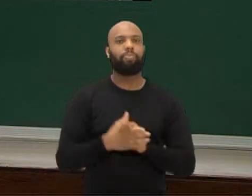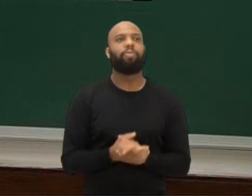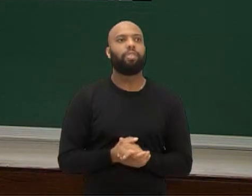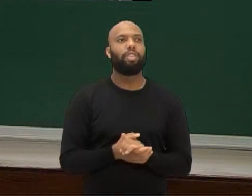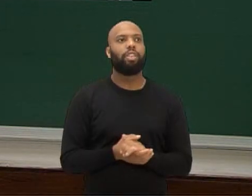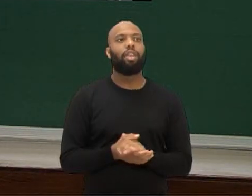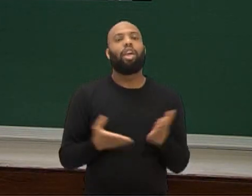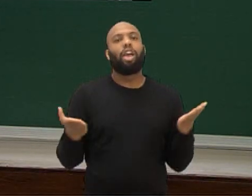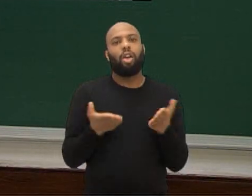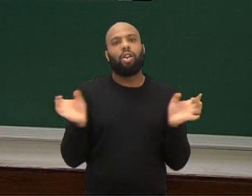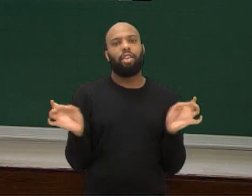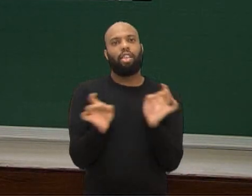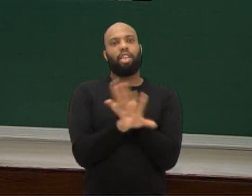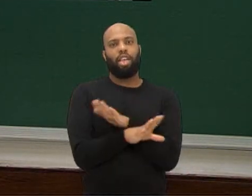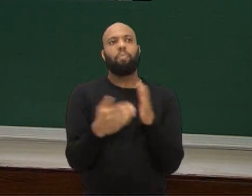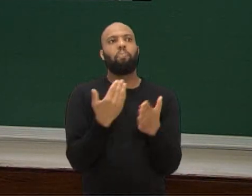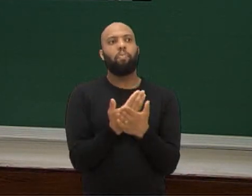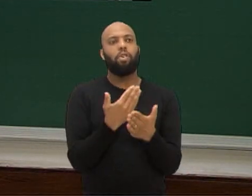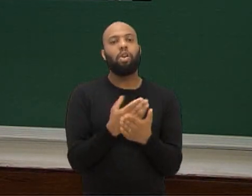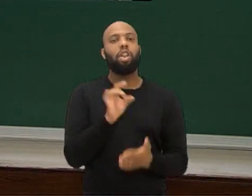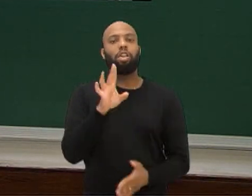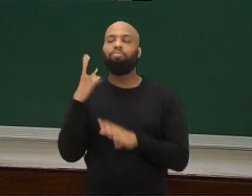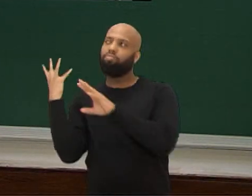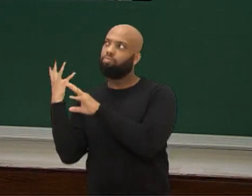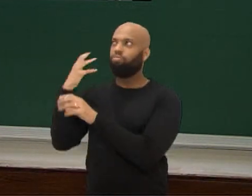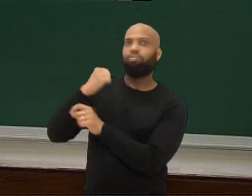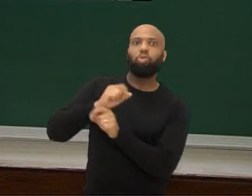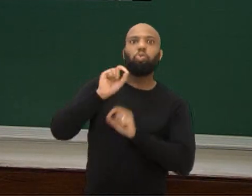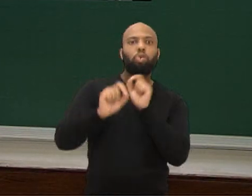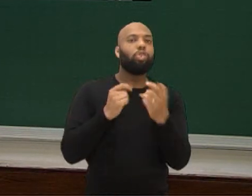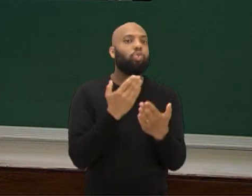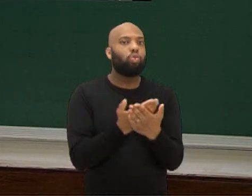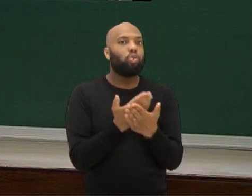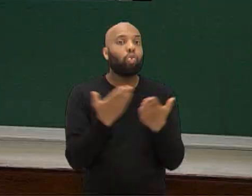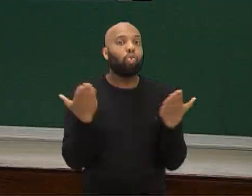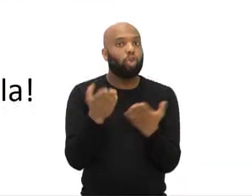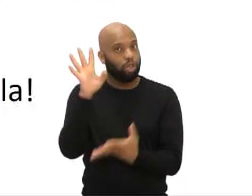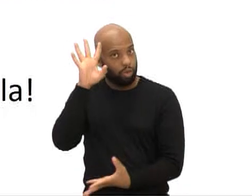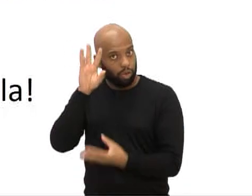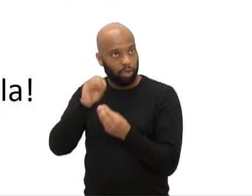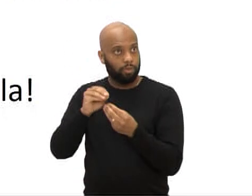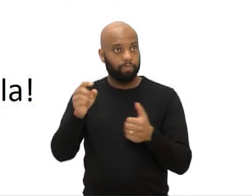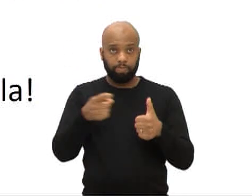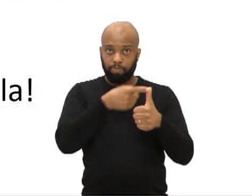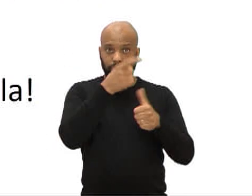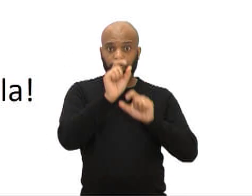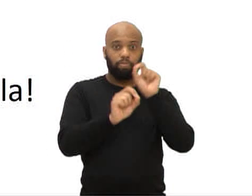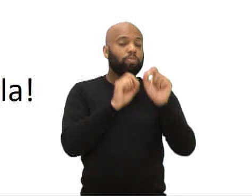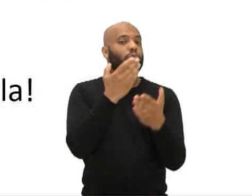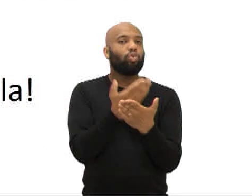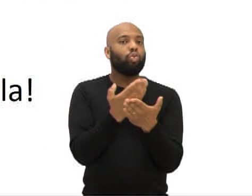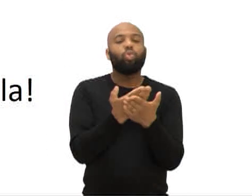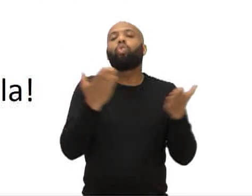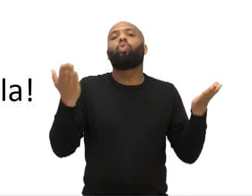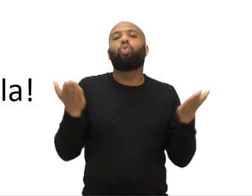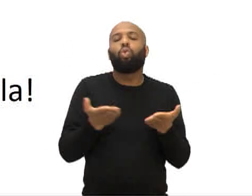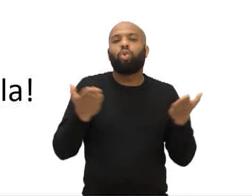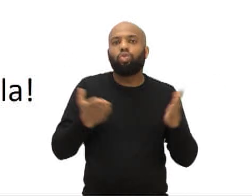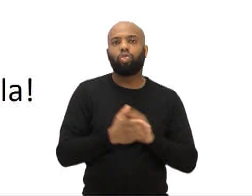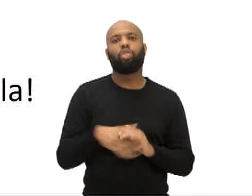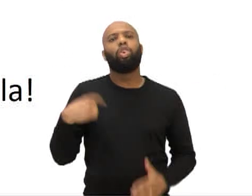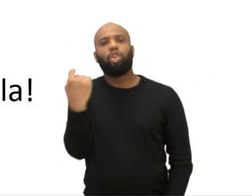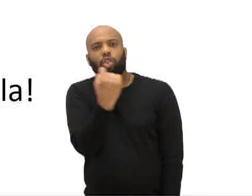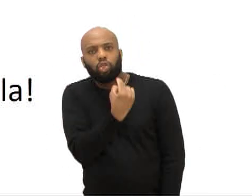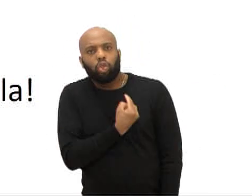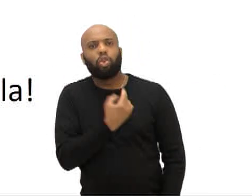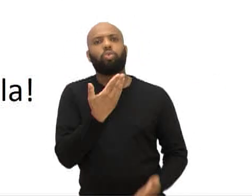Bom, terminamos a nossa aula e vamos só ver as nossas considerações finais. Primeiro, o que a gente viu nessa aula?